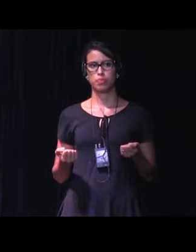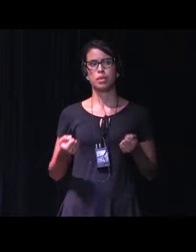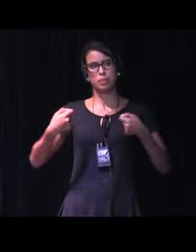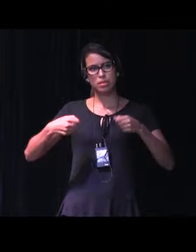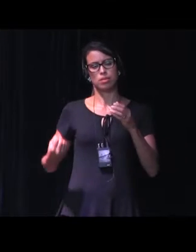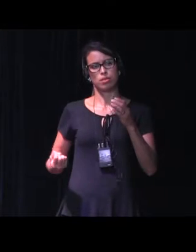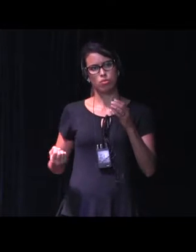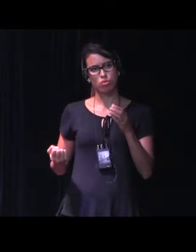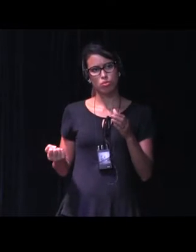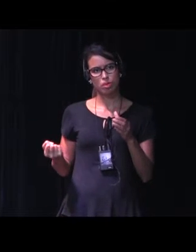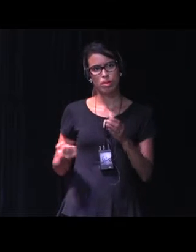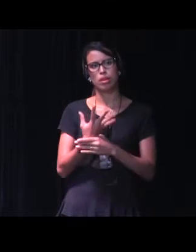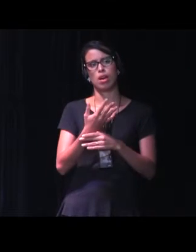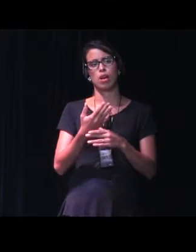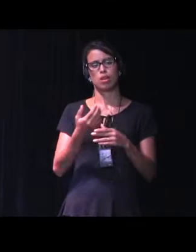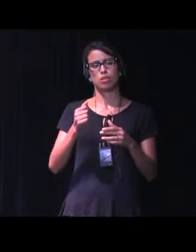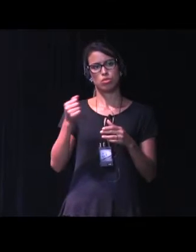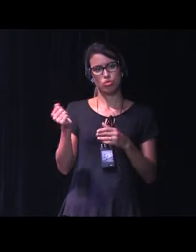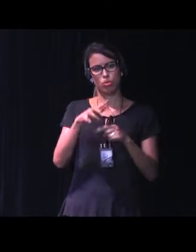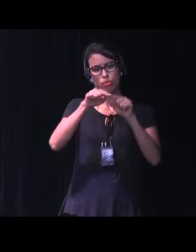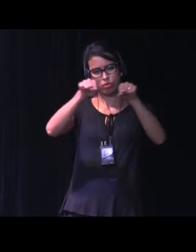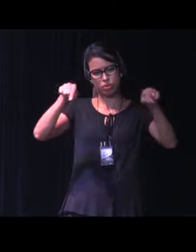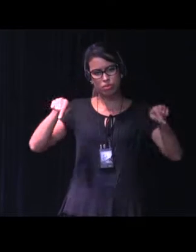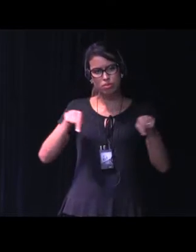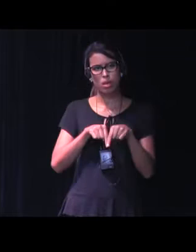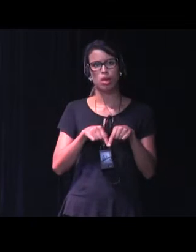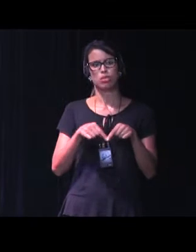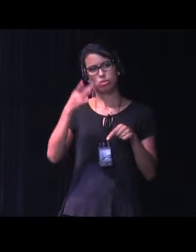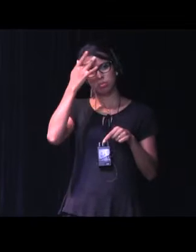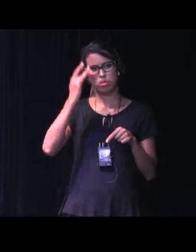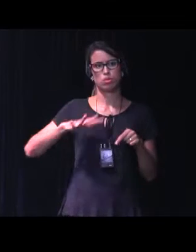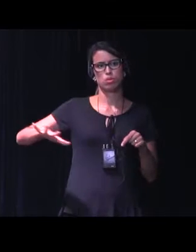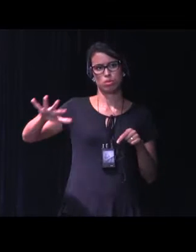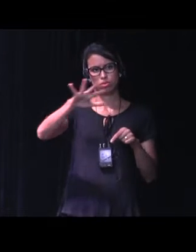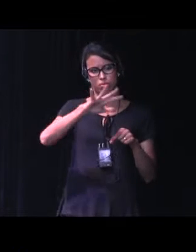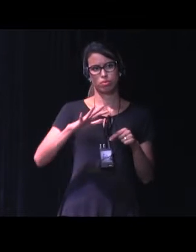criar espaços públicos com multidões.